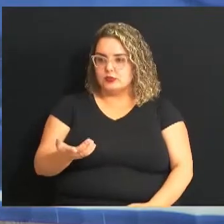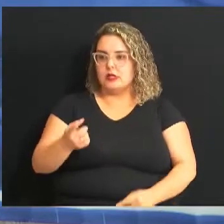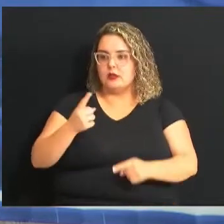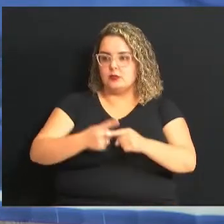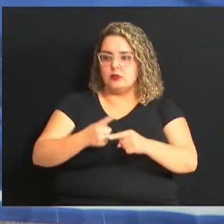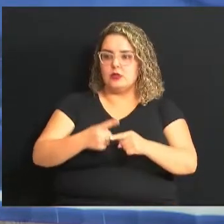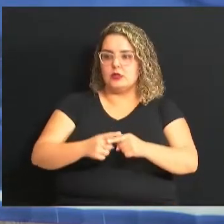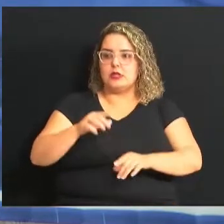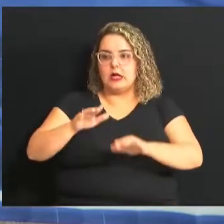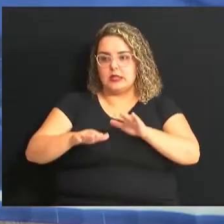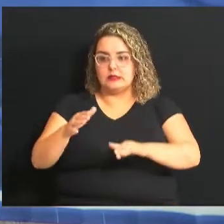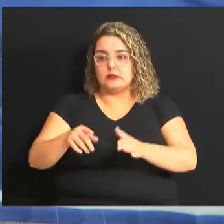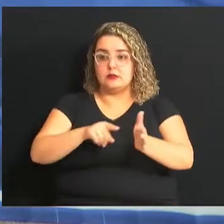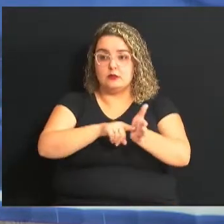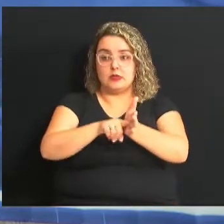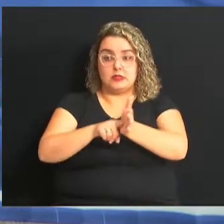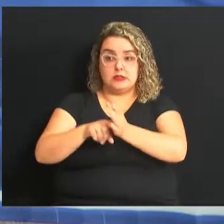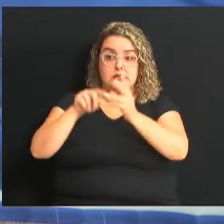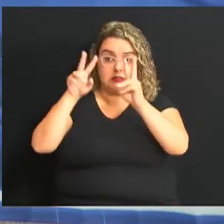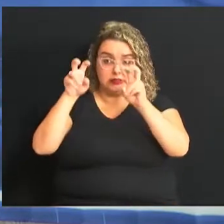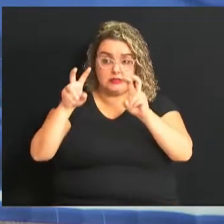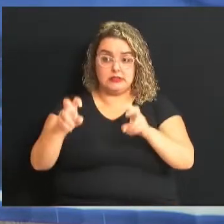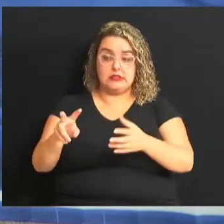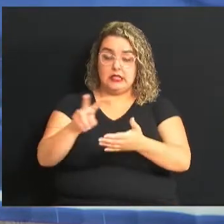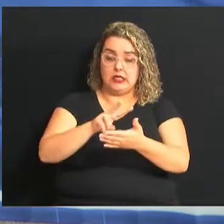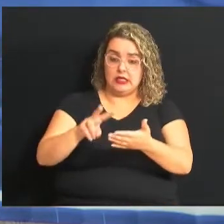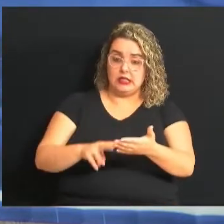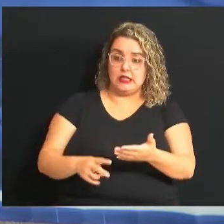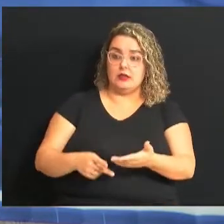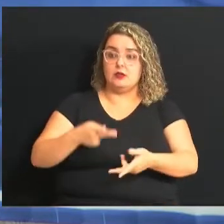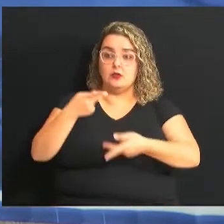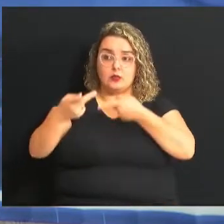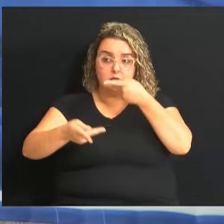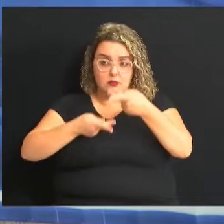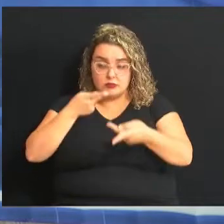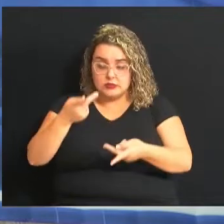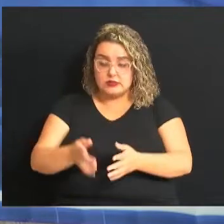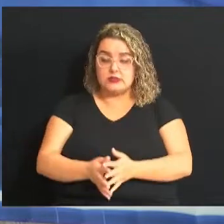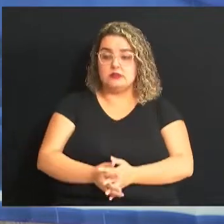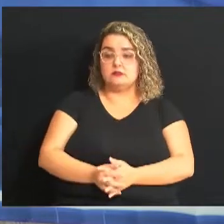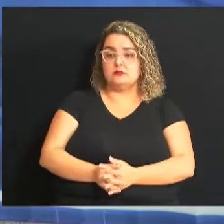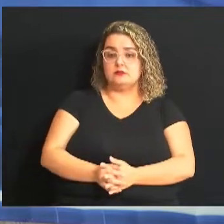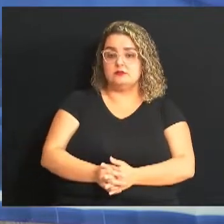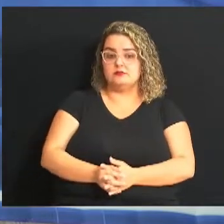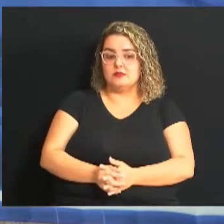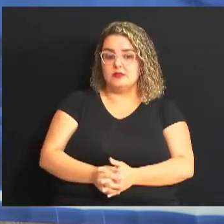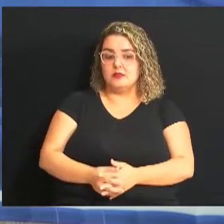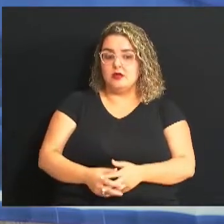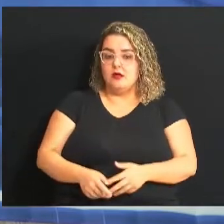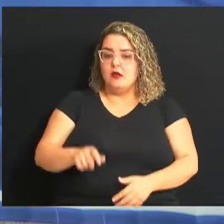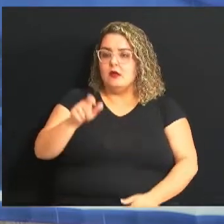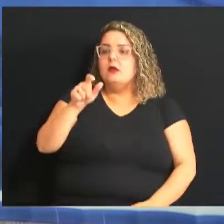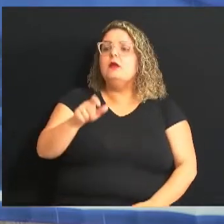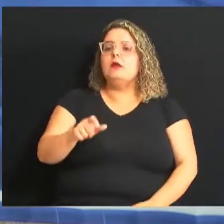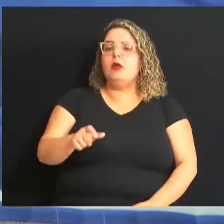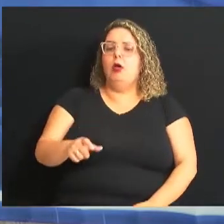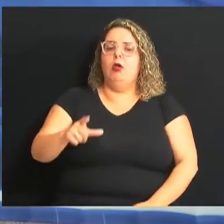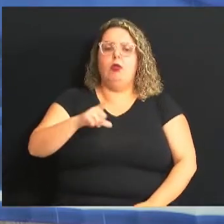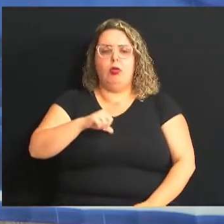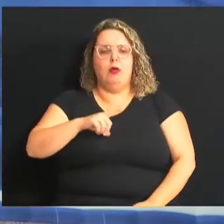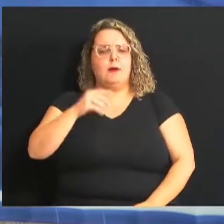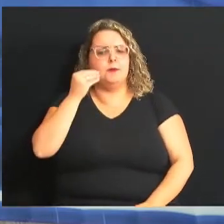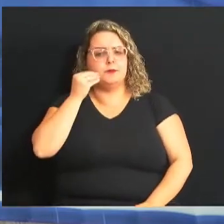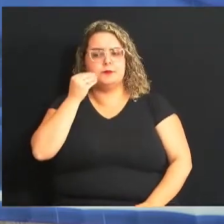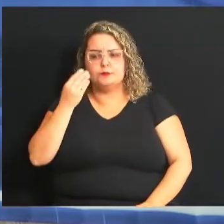vezes, pesquisando sobre o tema, lendo alguns depoimentos, né, a pessoa fala que tenta diminuir